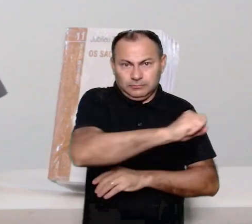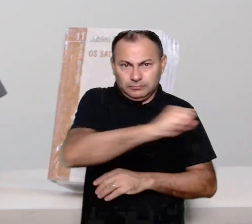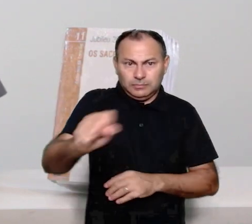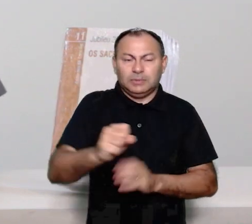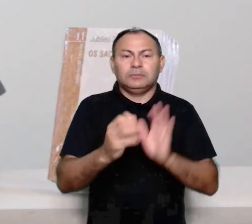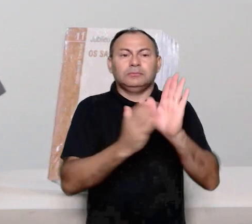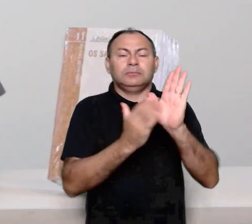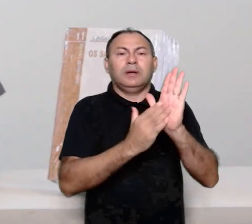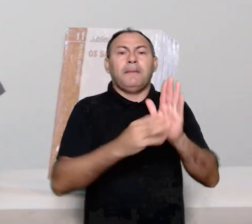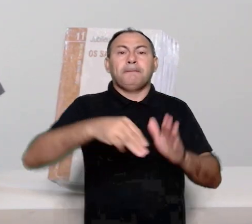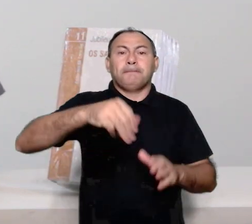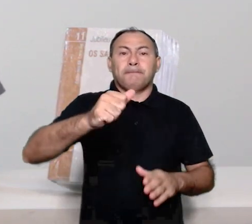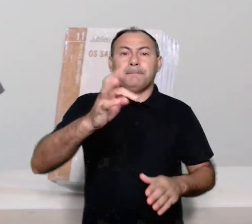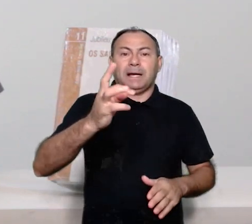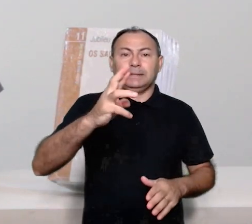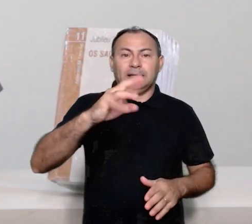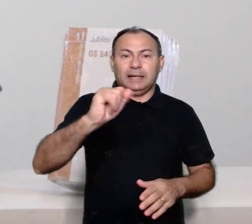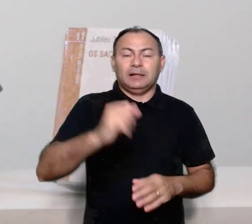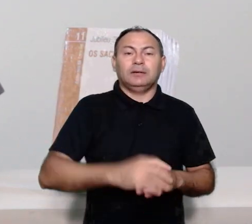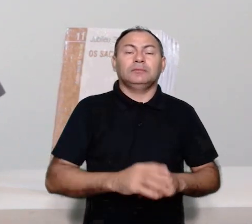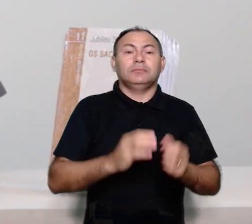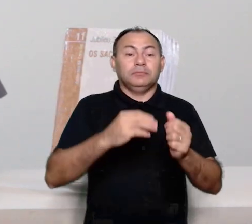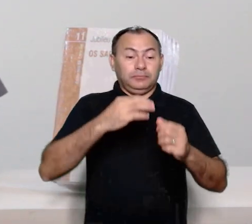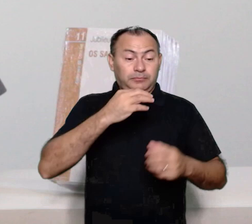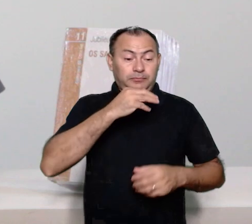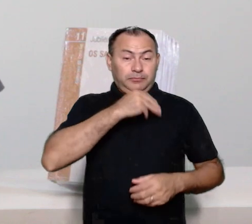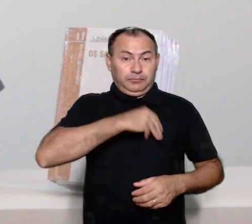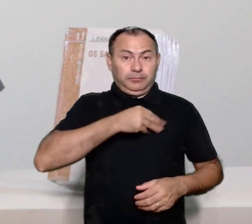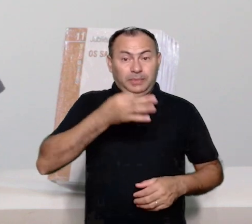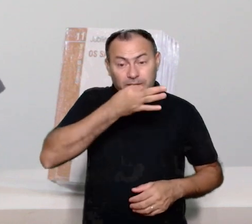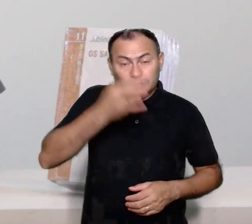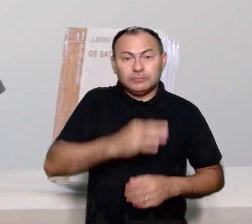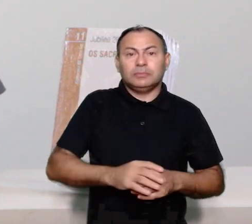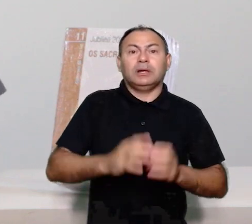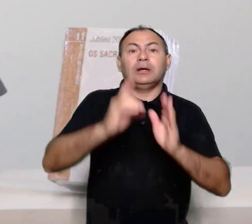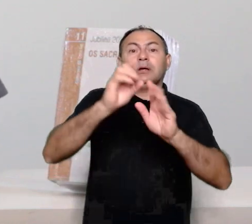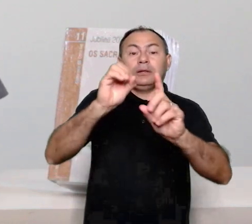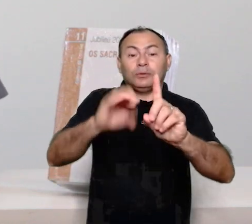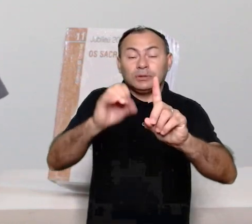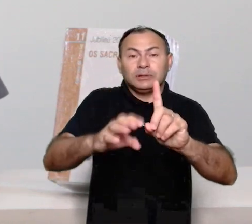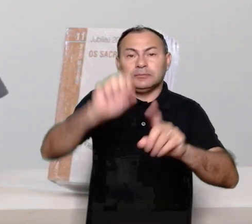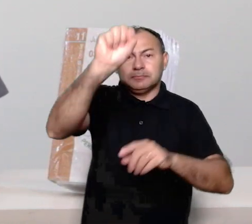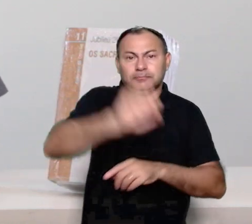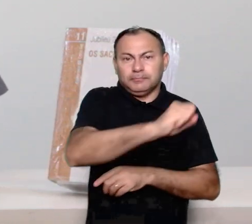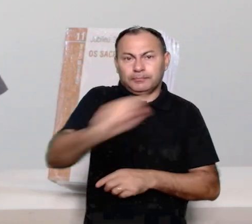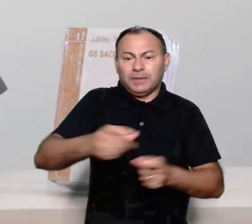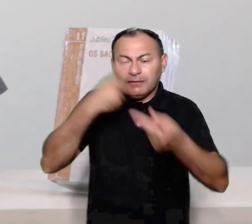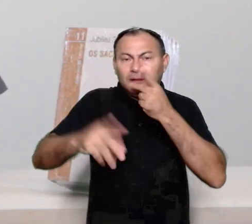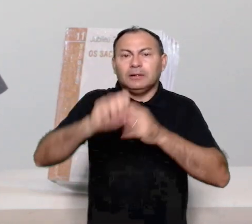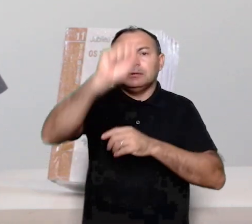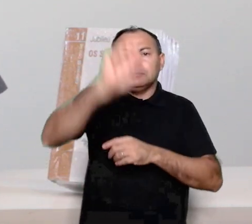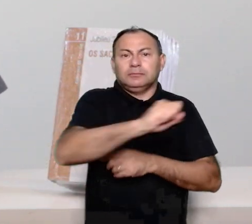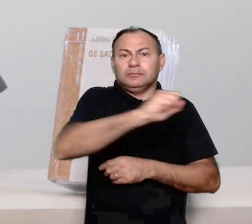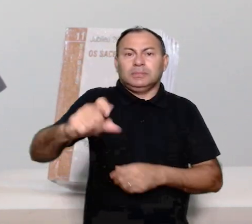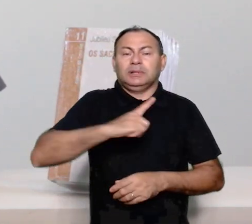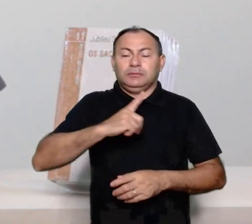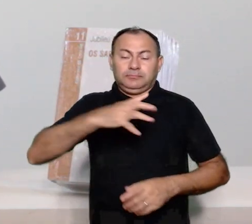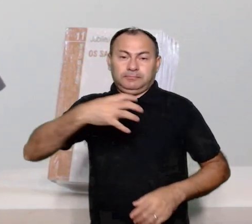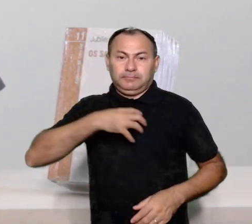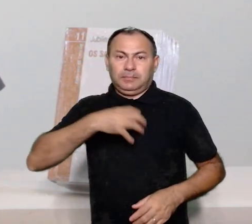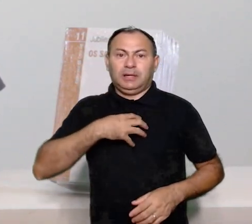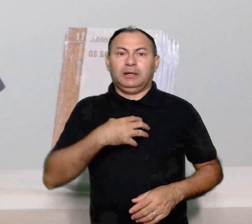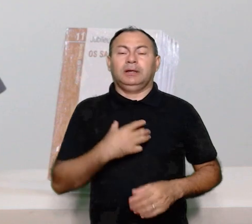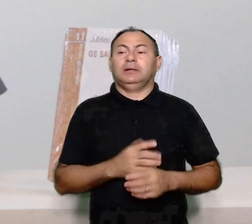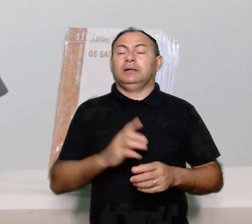que são compostos de matéria, forma e ministro, a doutrina sacramentária ainda formula quais são os sacramentos que possuem